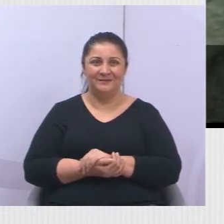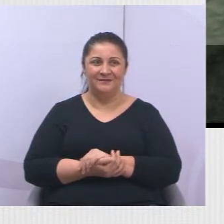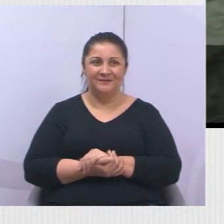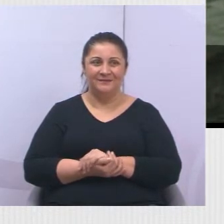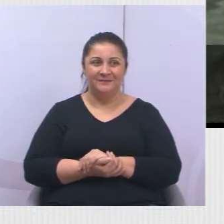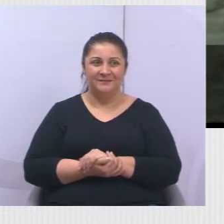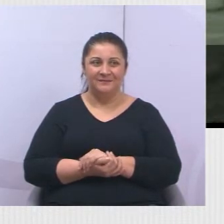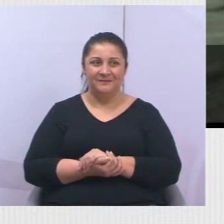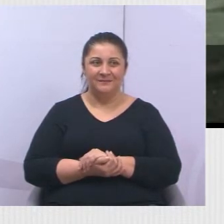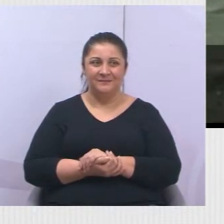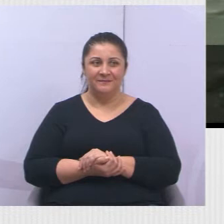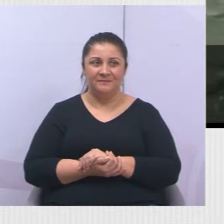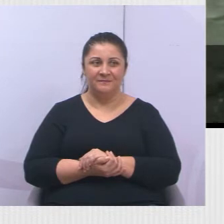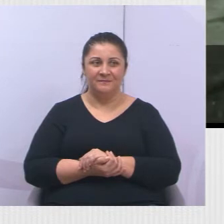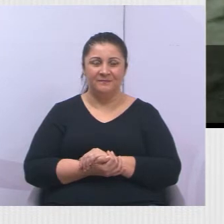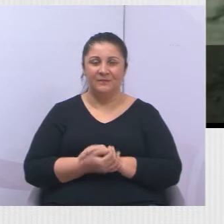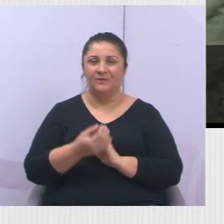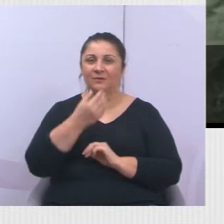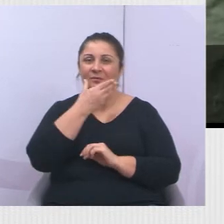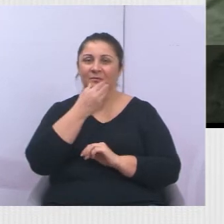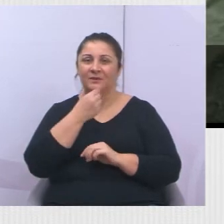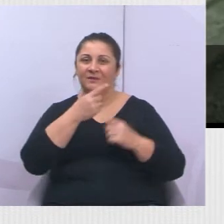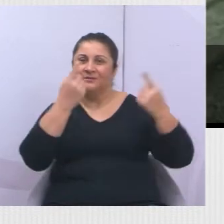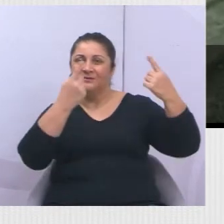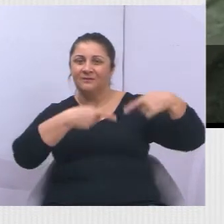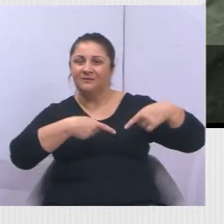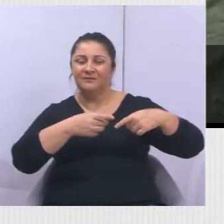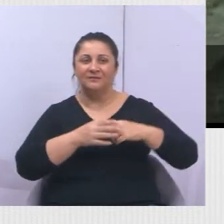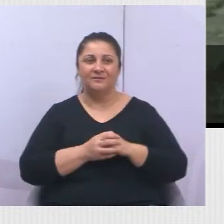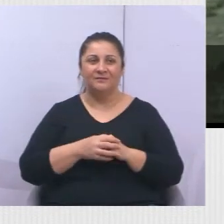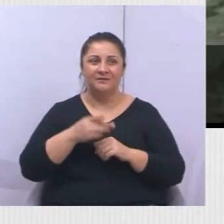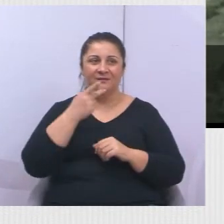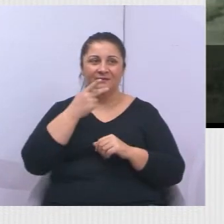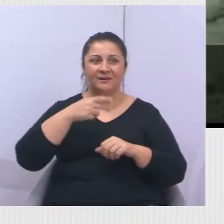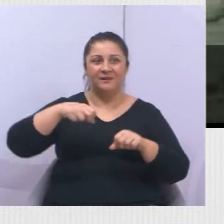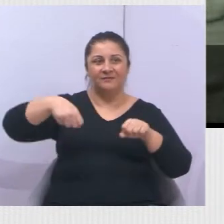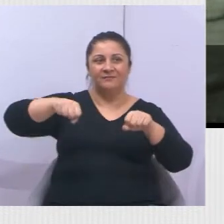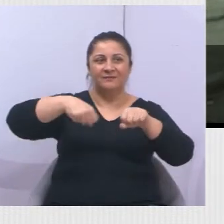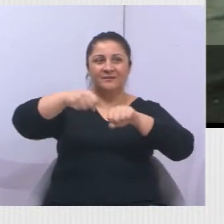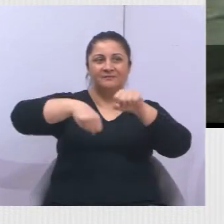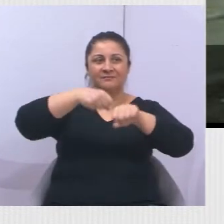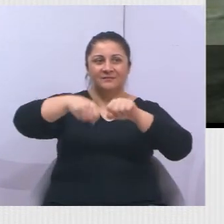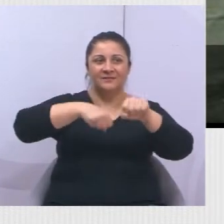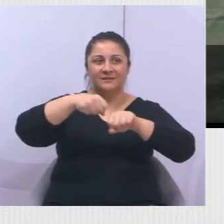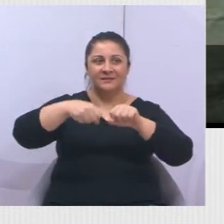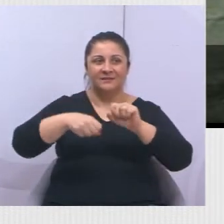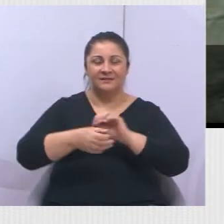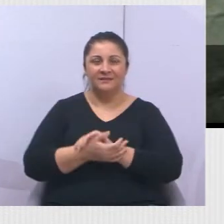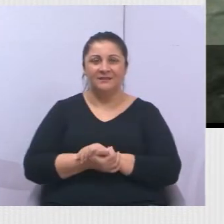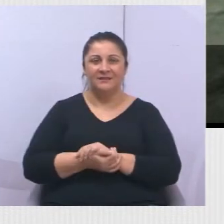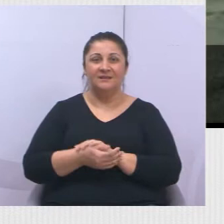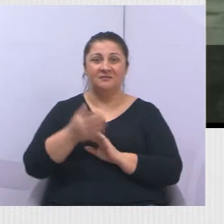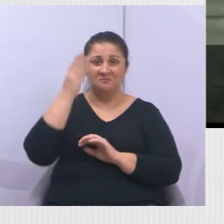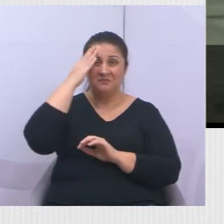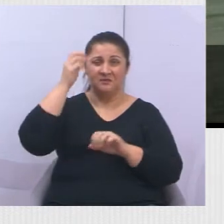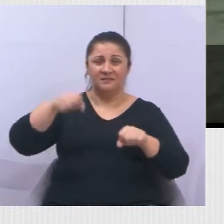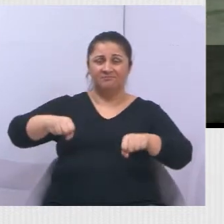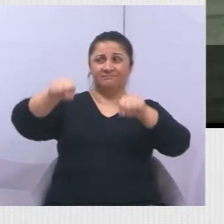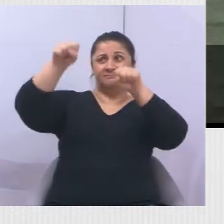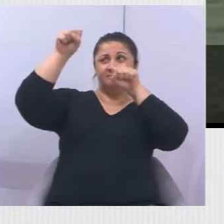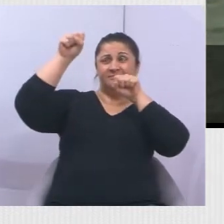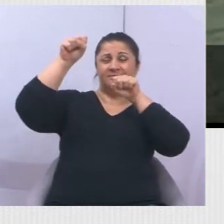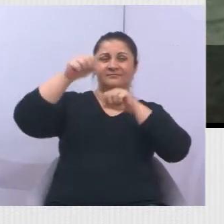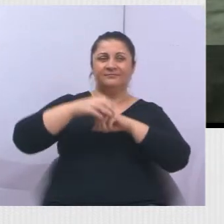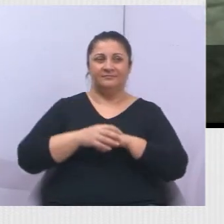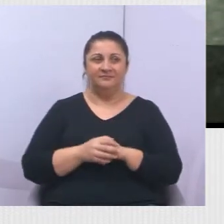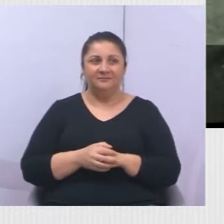Ó, o menino me desafiou no bairro. Ele falou assim: tio, faz uma manobra aí, eu sei empinar e o senhor sabe fazer o quê?